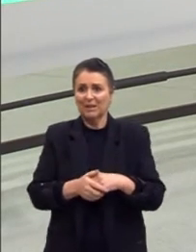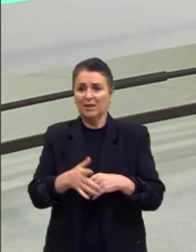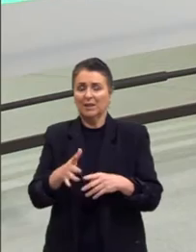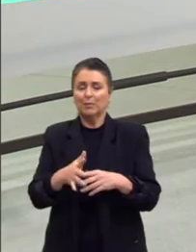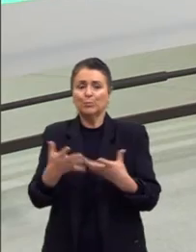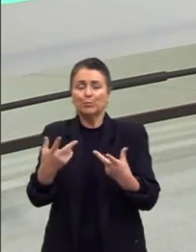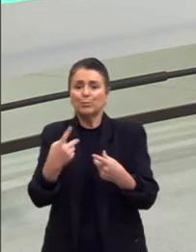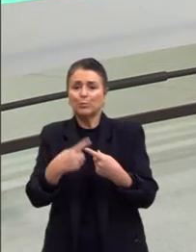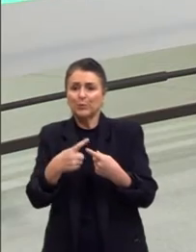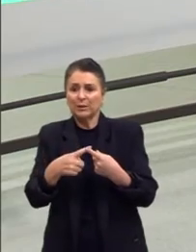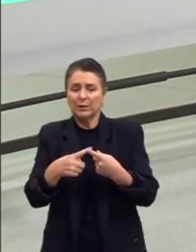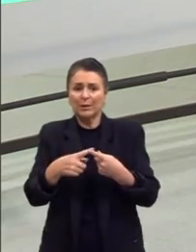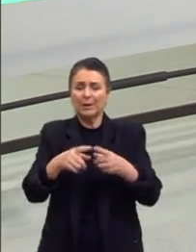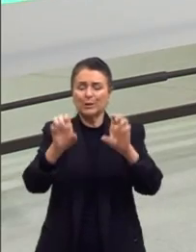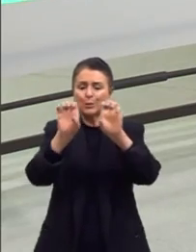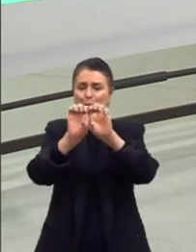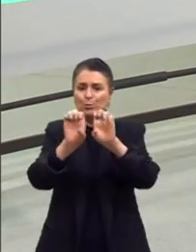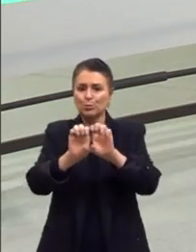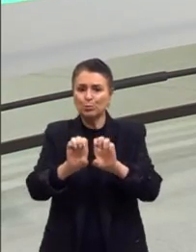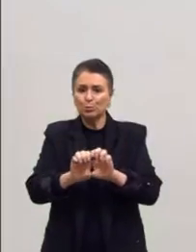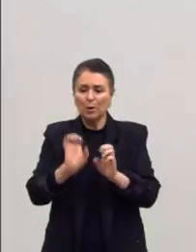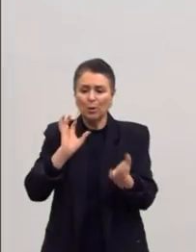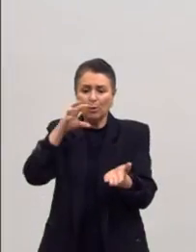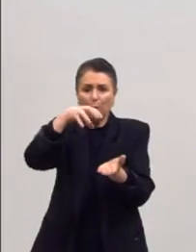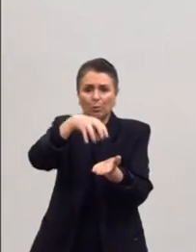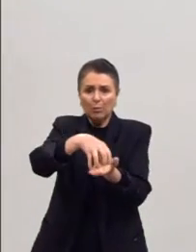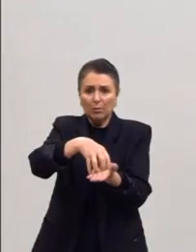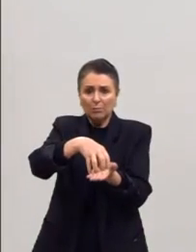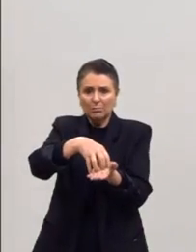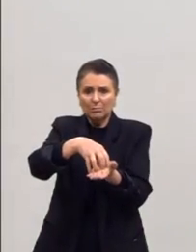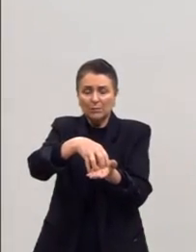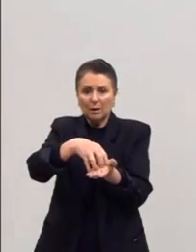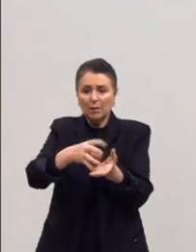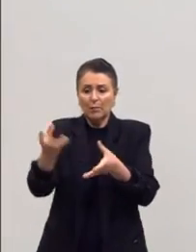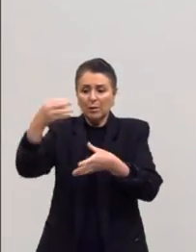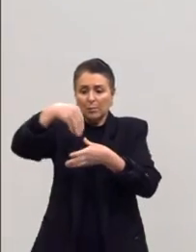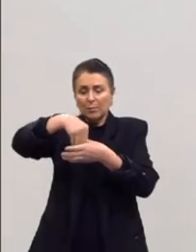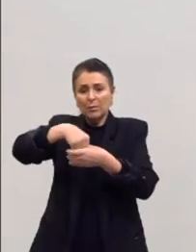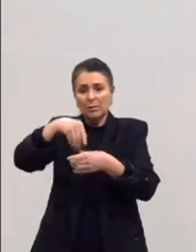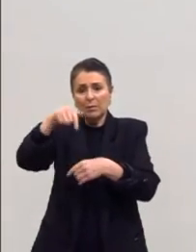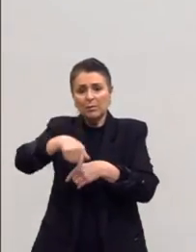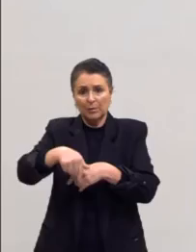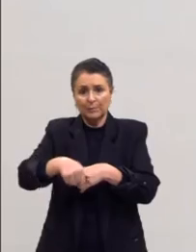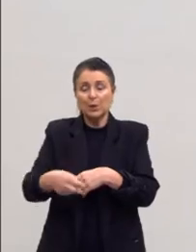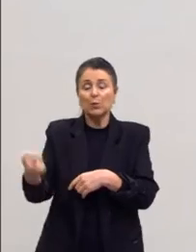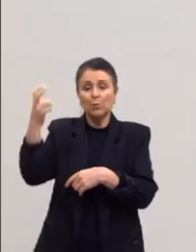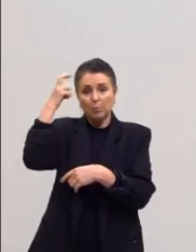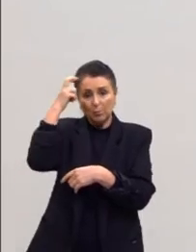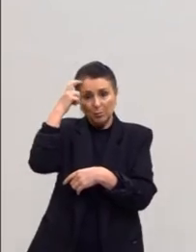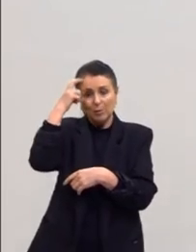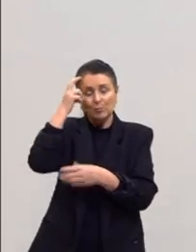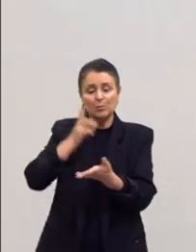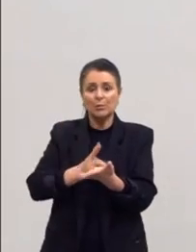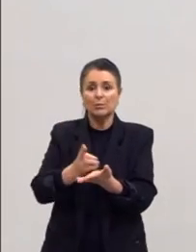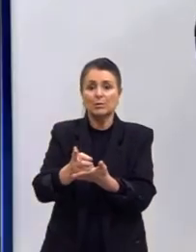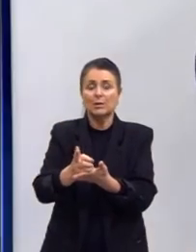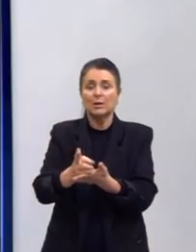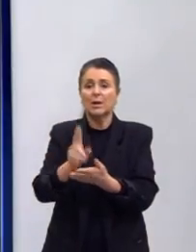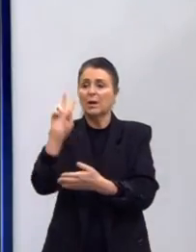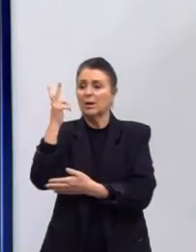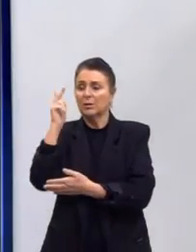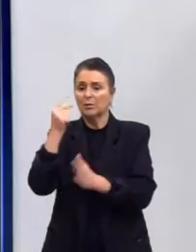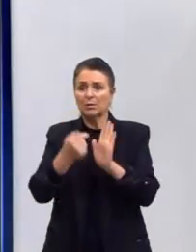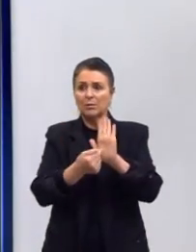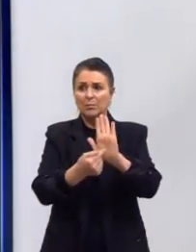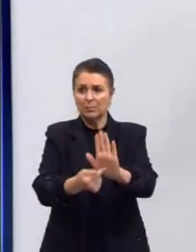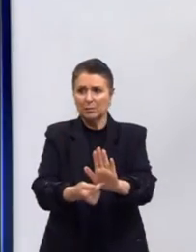é oxigenar em função de toda essa estrutura Colonial que foram colocados e em que culturalmente né na história a gente tem isso né